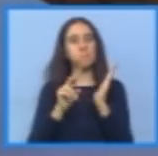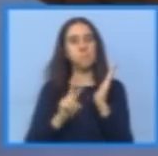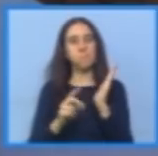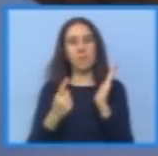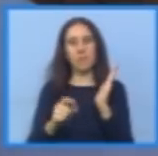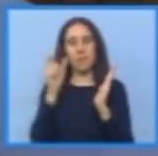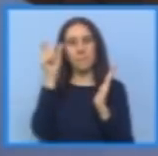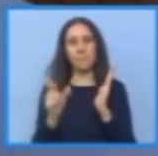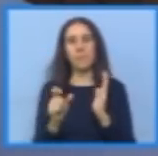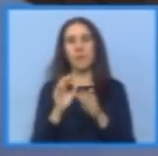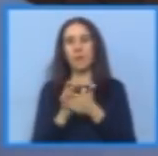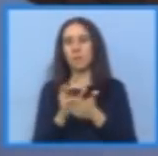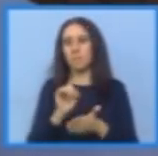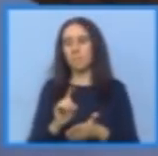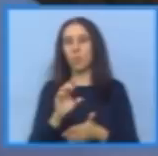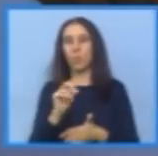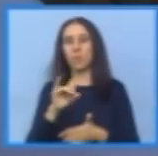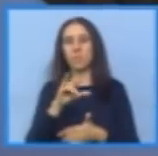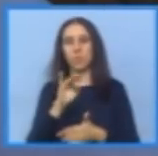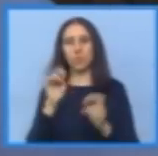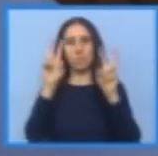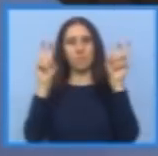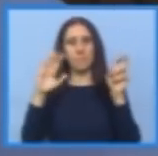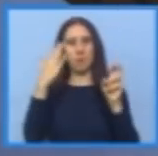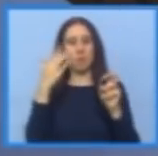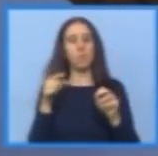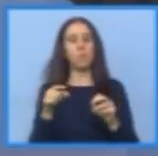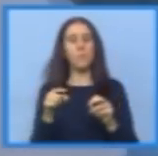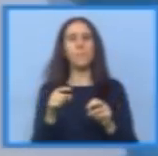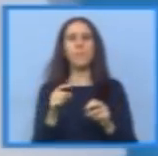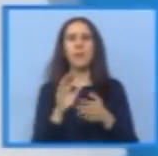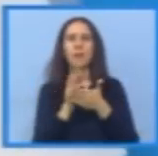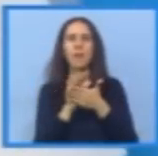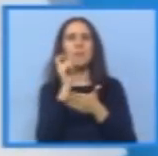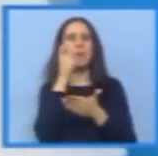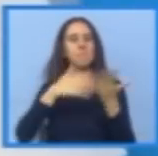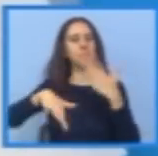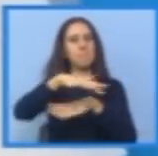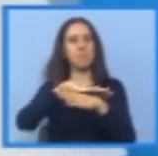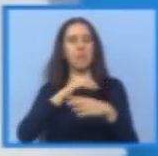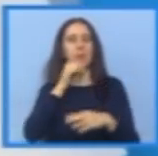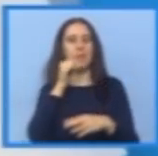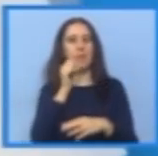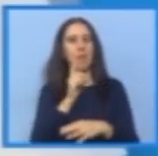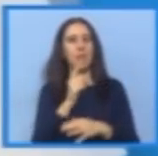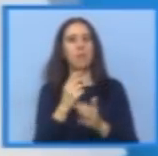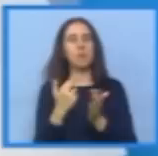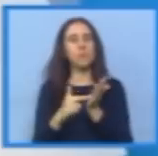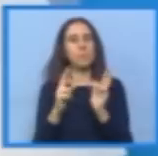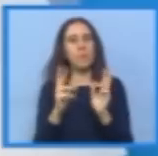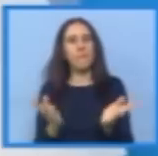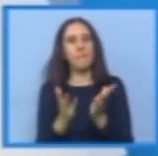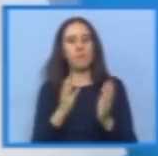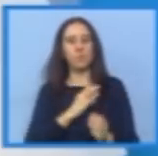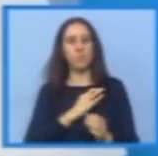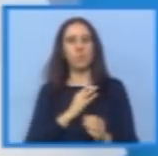capítulo 1. Há aqui uns destinatários desta carta que estão sempre nesse dinamismo de esperar a manifestação do nosso